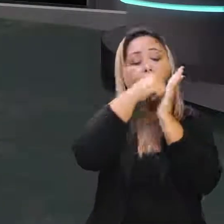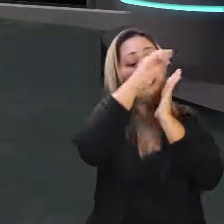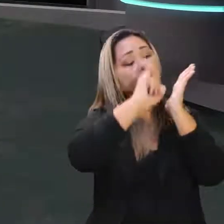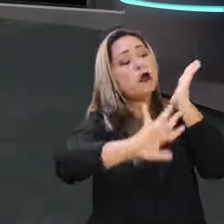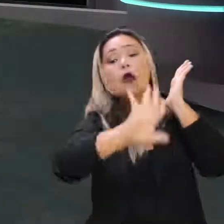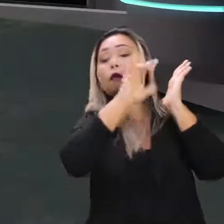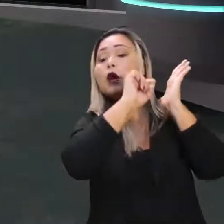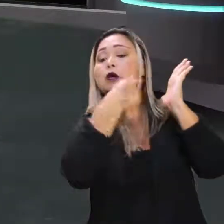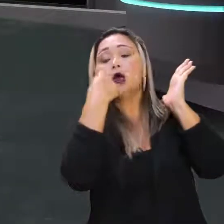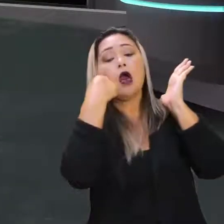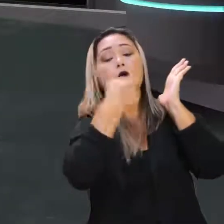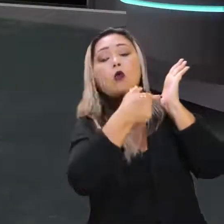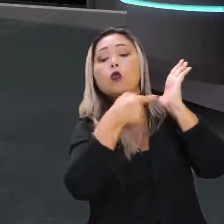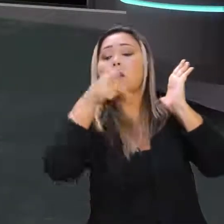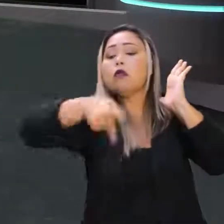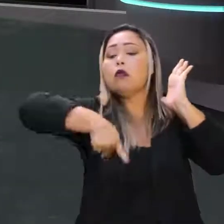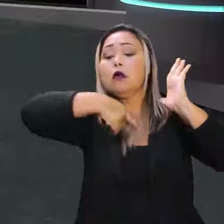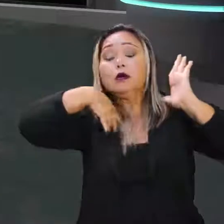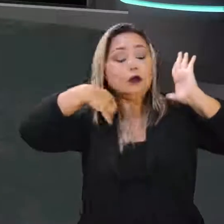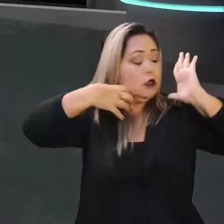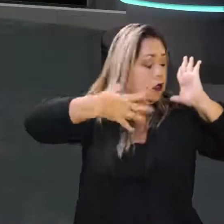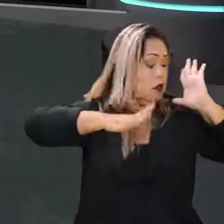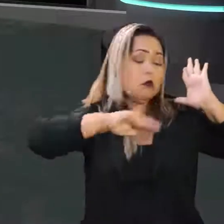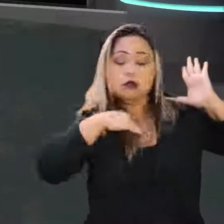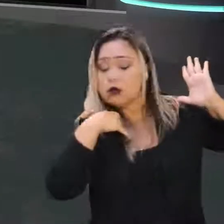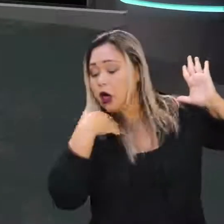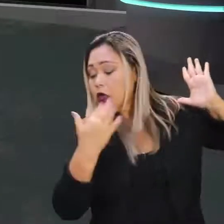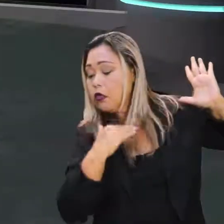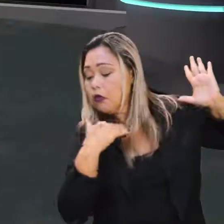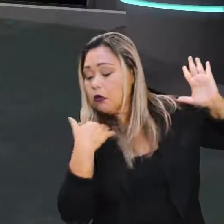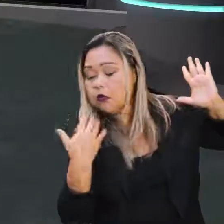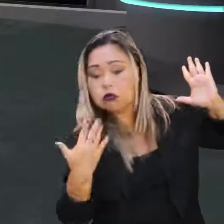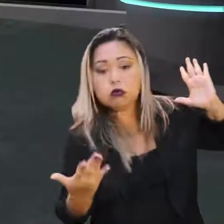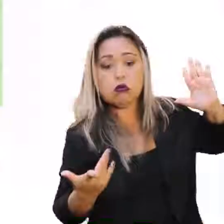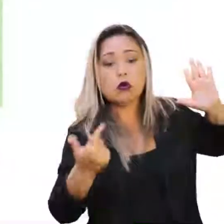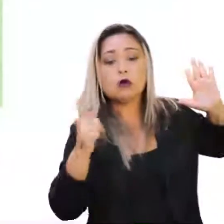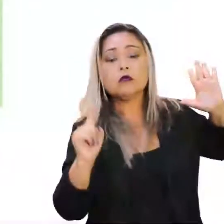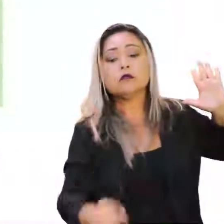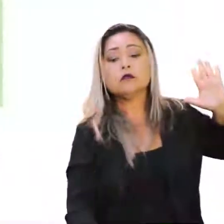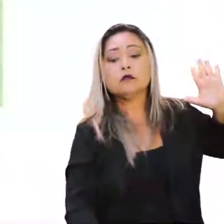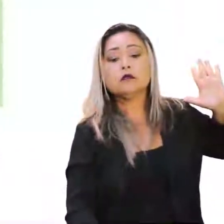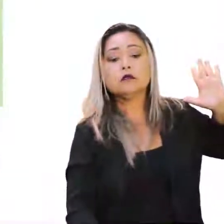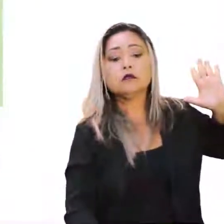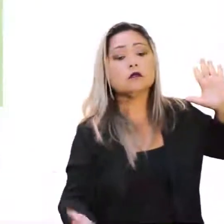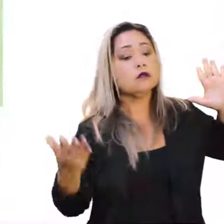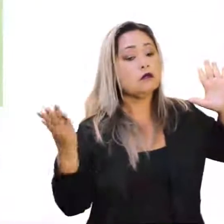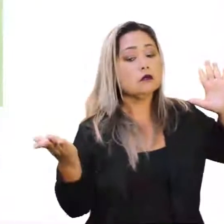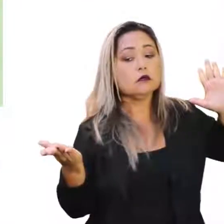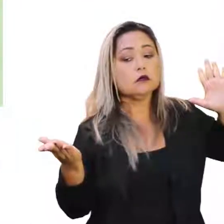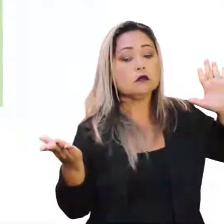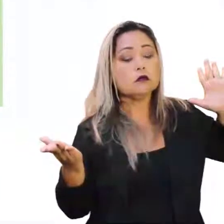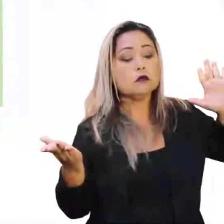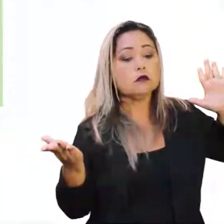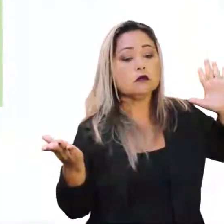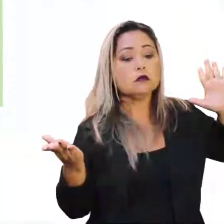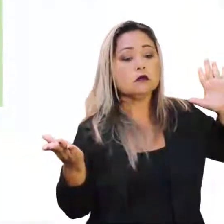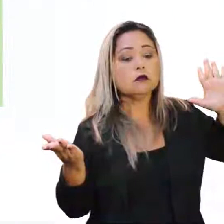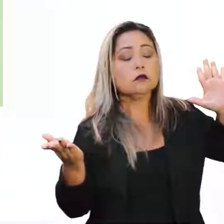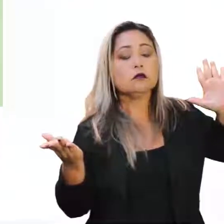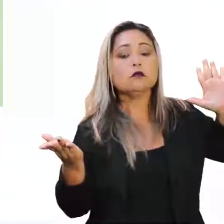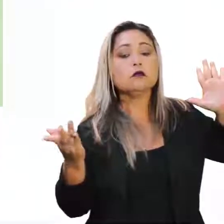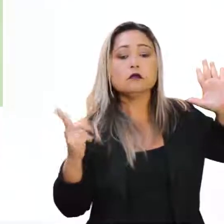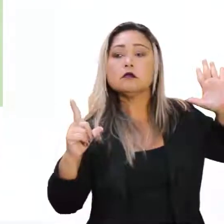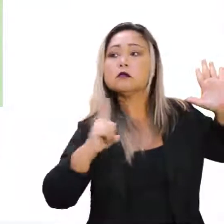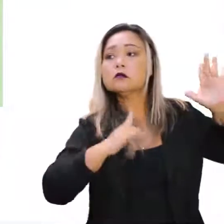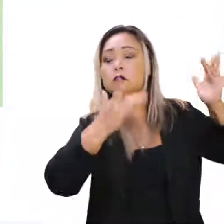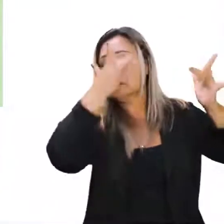pouco disso, né? O povo ali alvoroçado, uns caídos no chão. Volta lá na obra para a gente olhar. Então, para a gente poder fazer essa... Então,